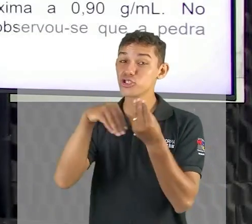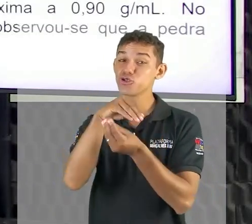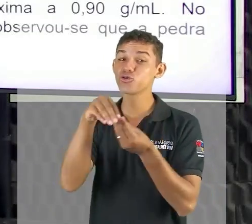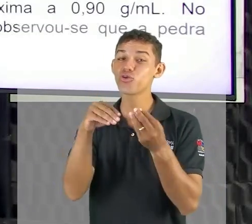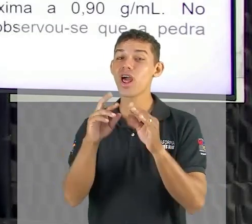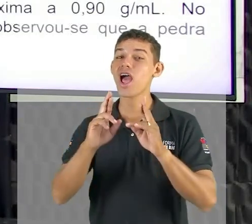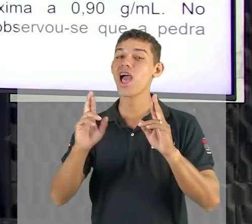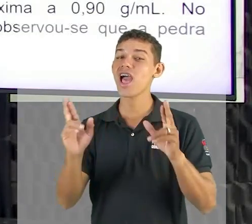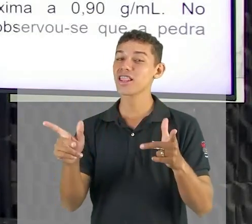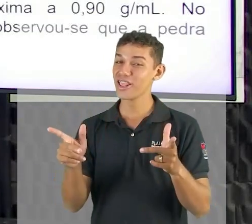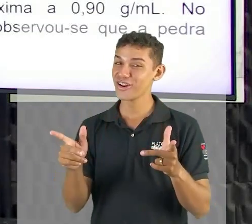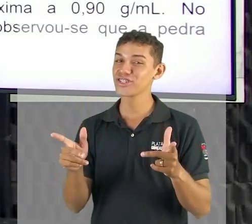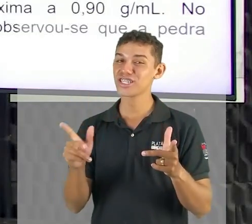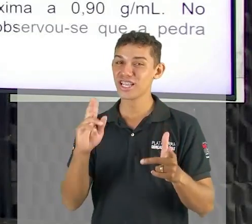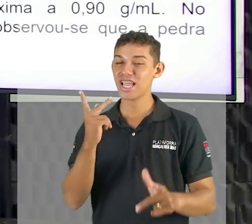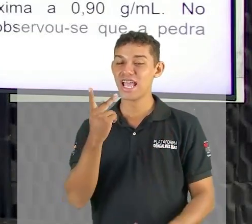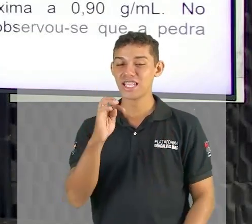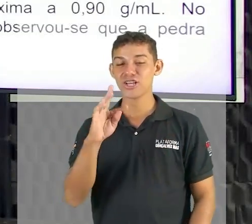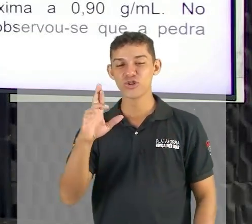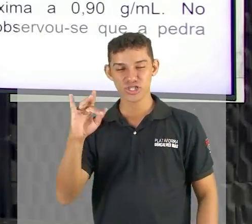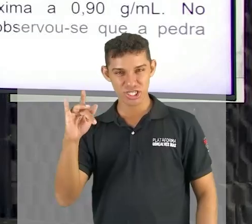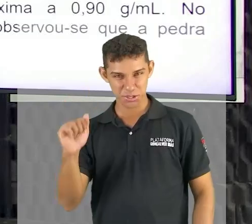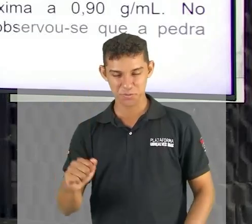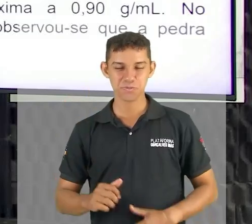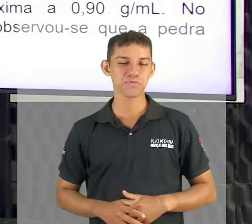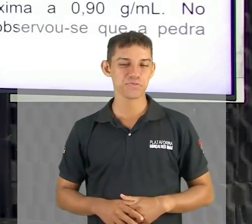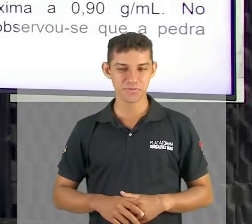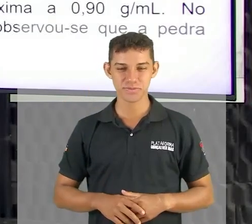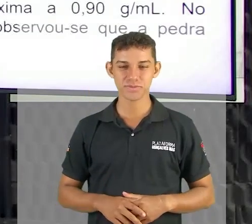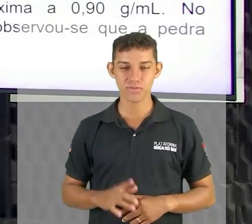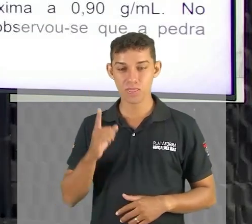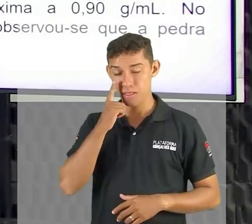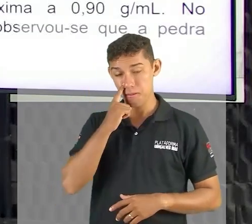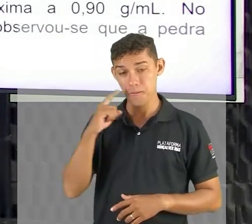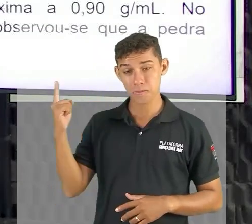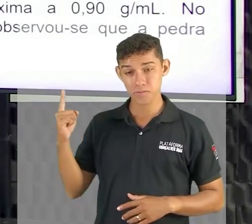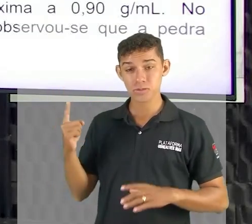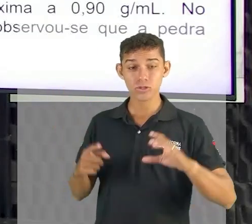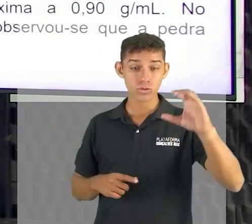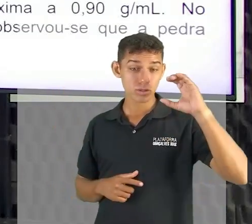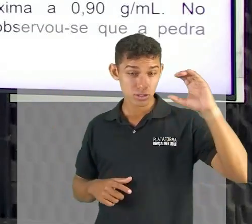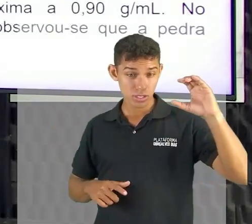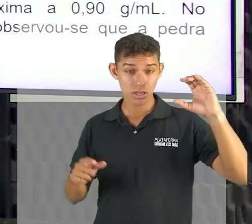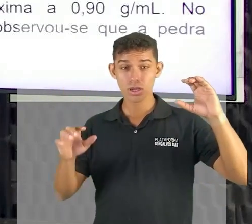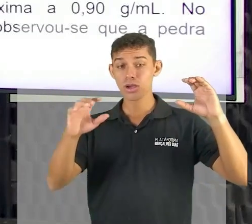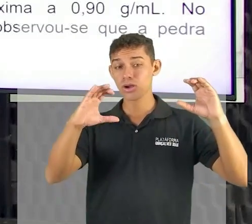O recipiente C contém clorofórmio, cuja densidade é de 1,48 gramas em cada mililitro.